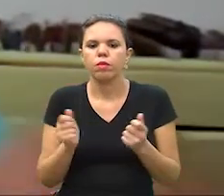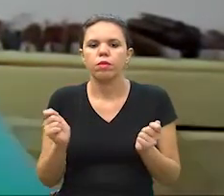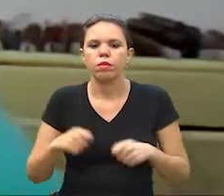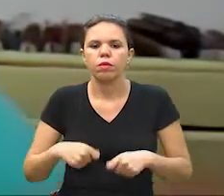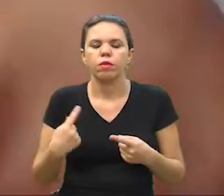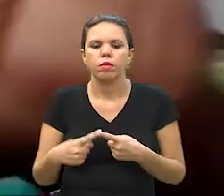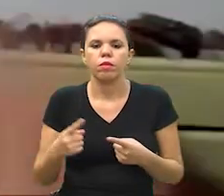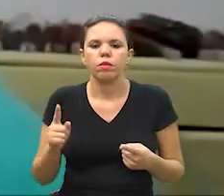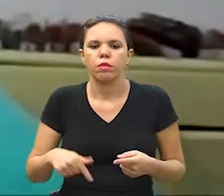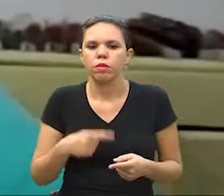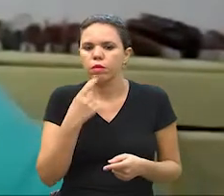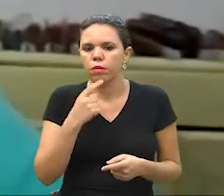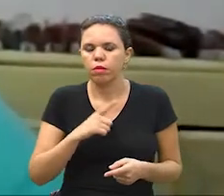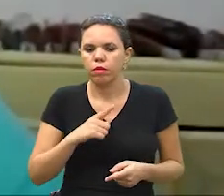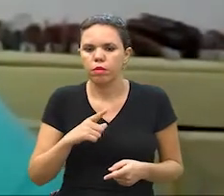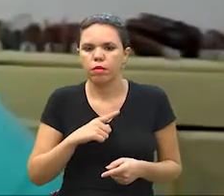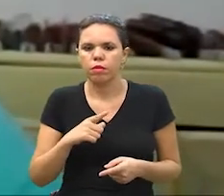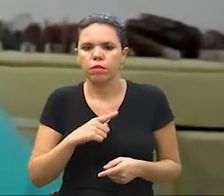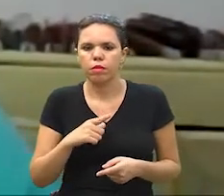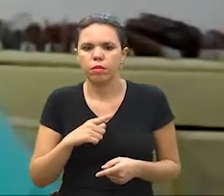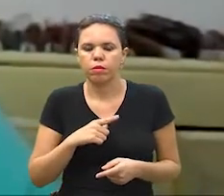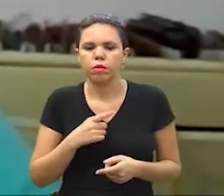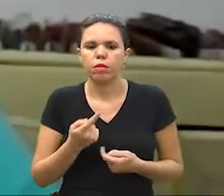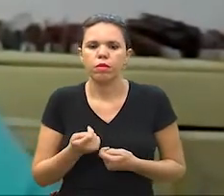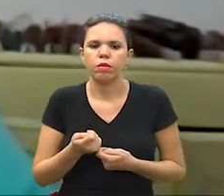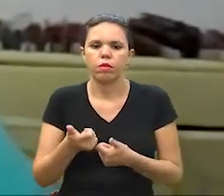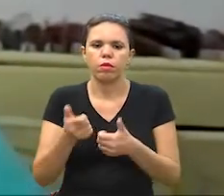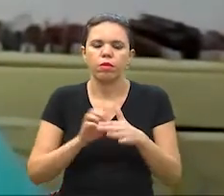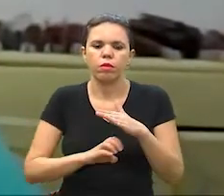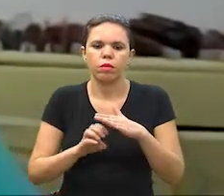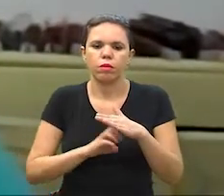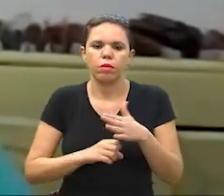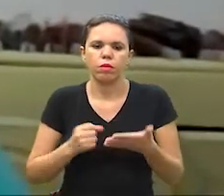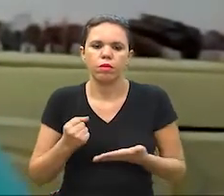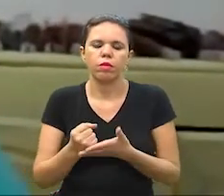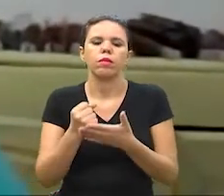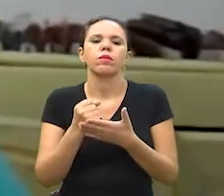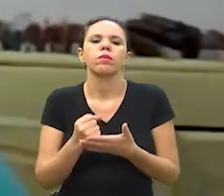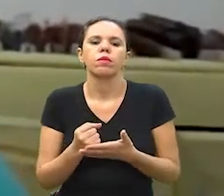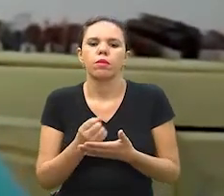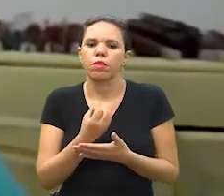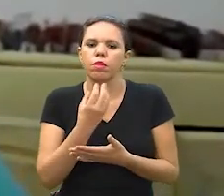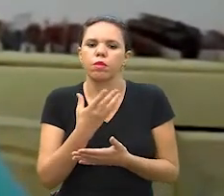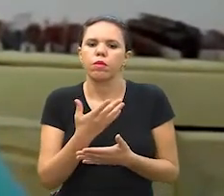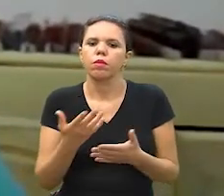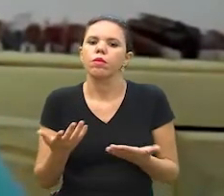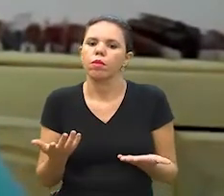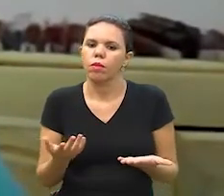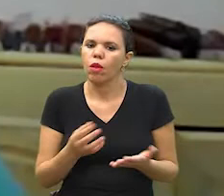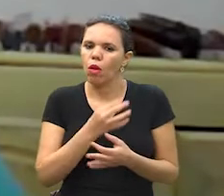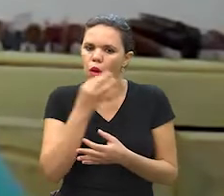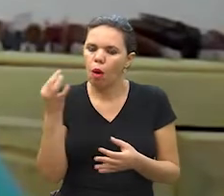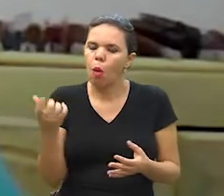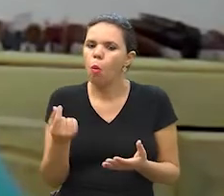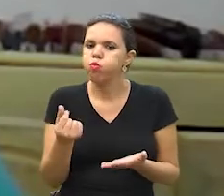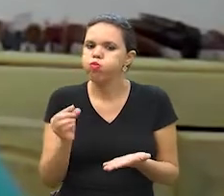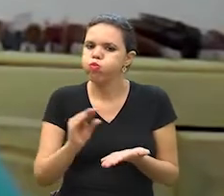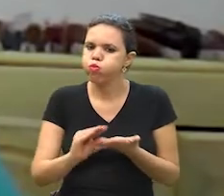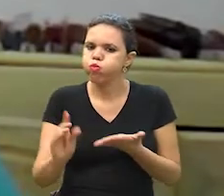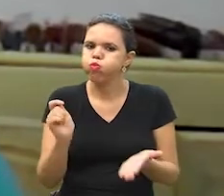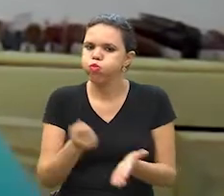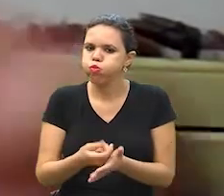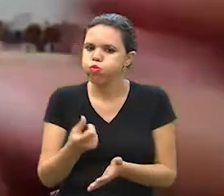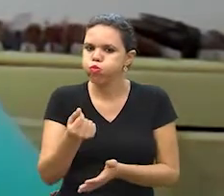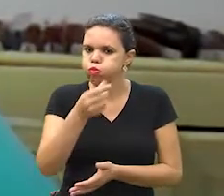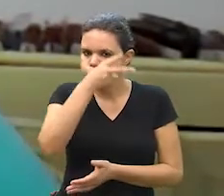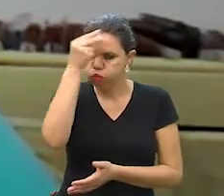Porque Campinas tem um auxílio às empresas muito gordo. É muito dinheiro